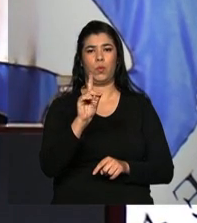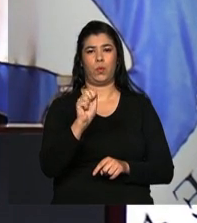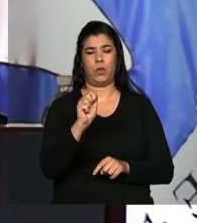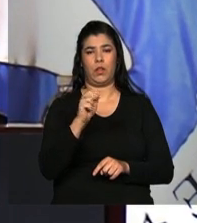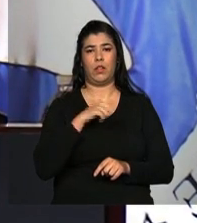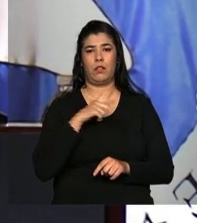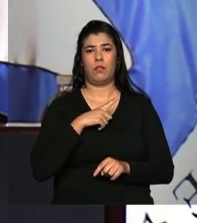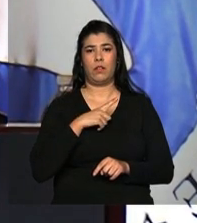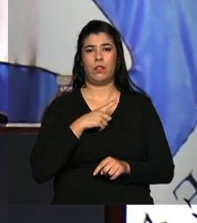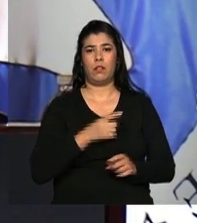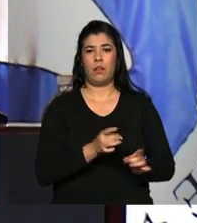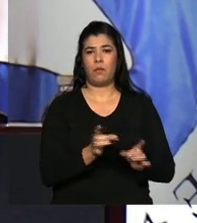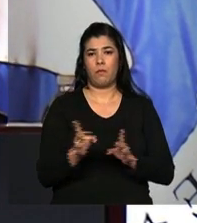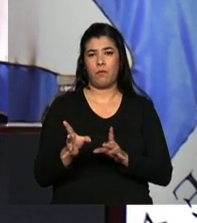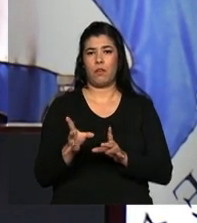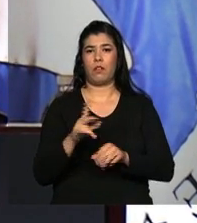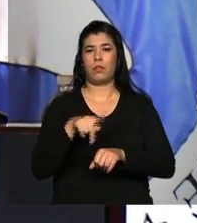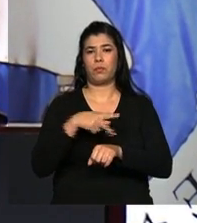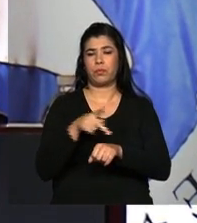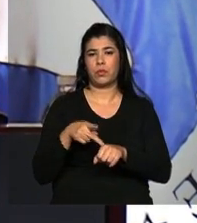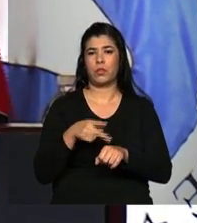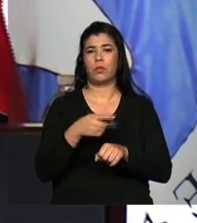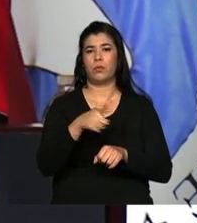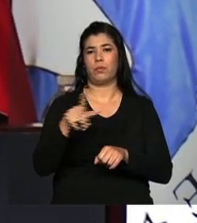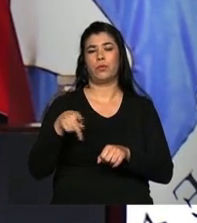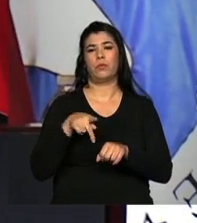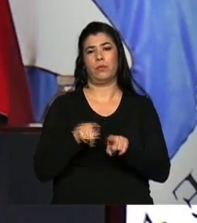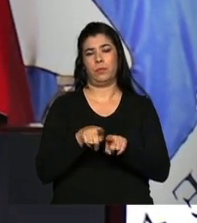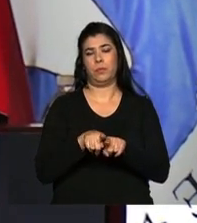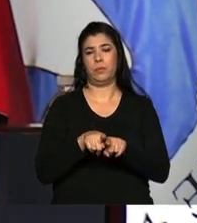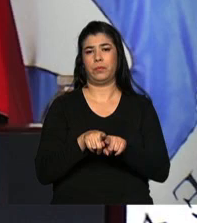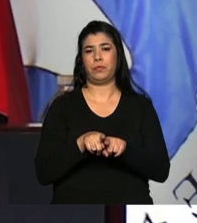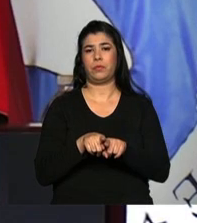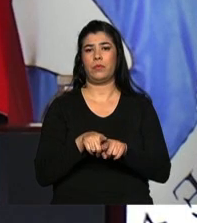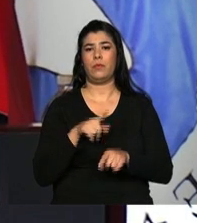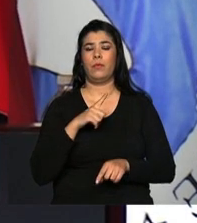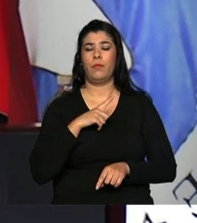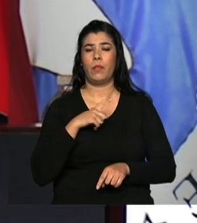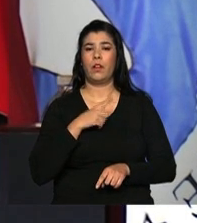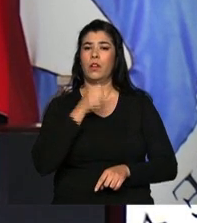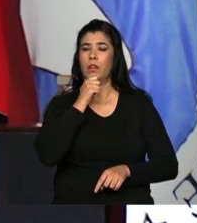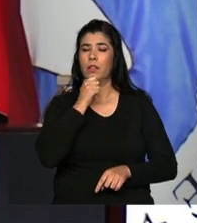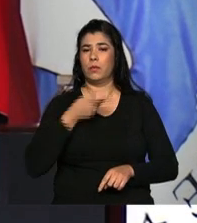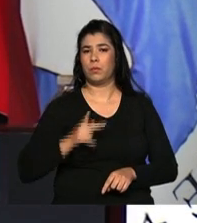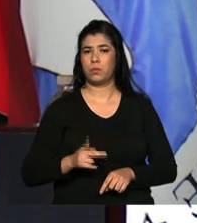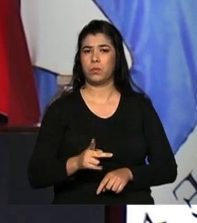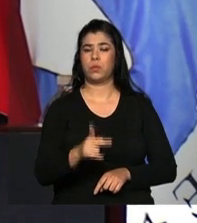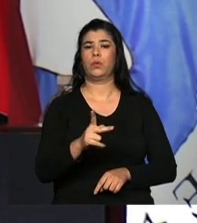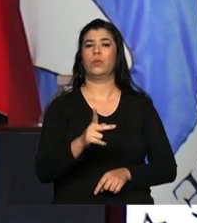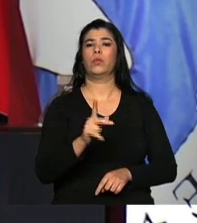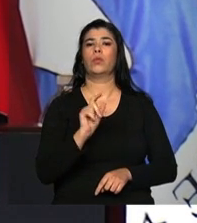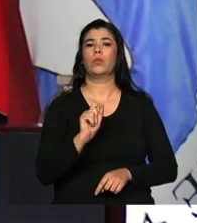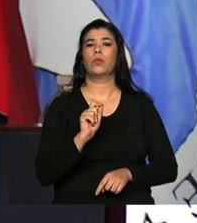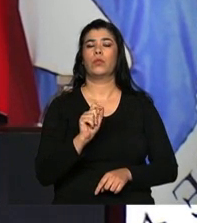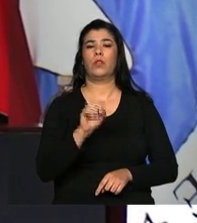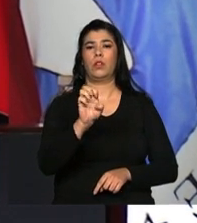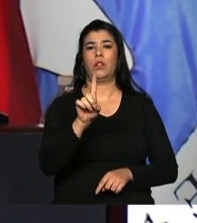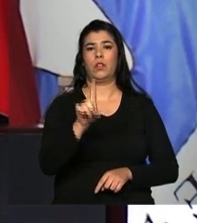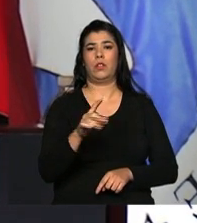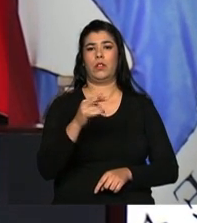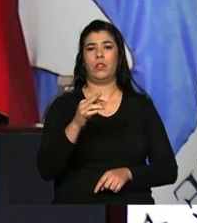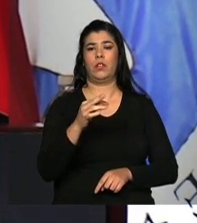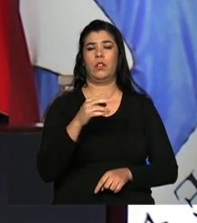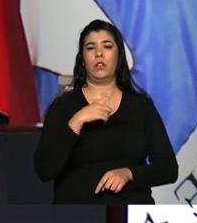empresas norte-americanas são, tradicionalmente e ainda hoje, os